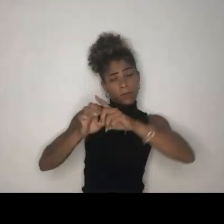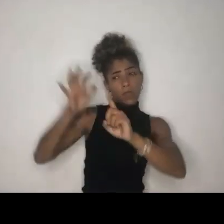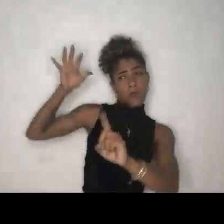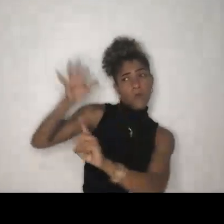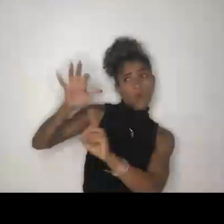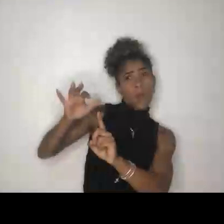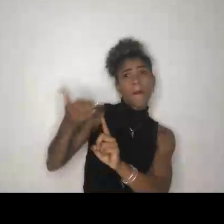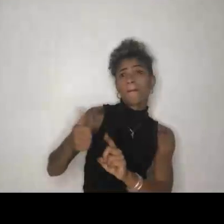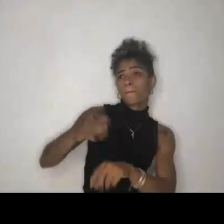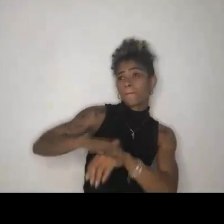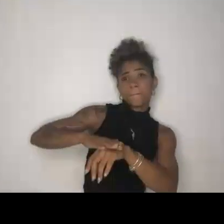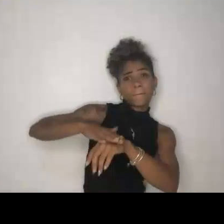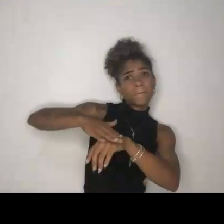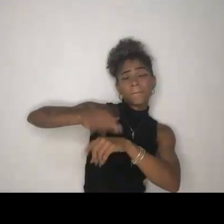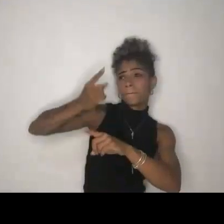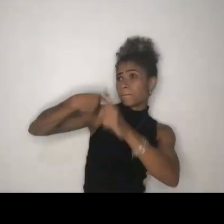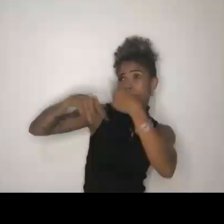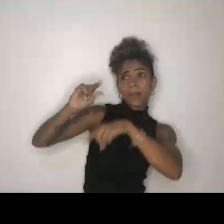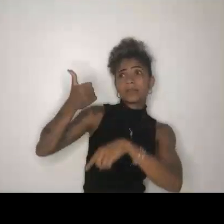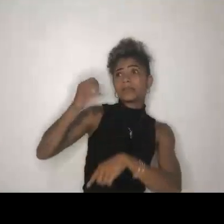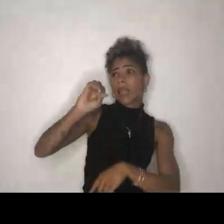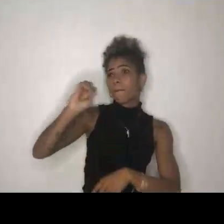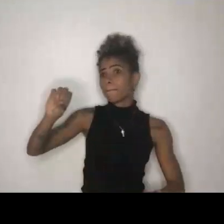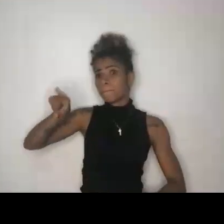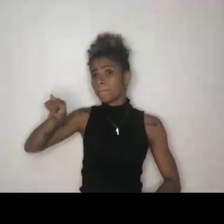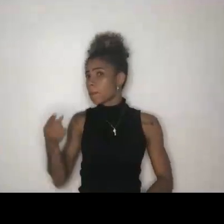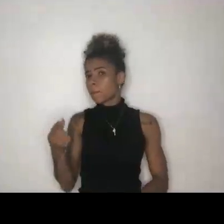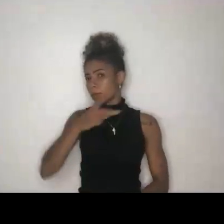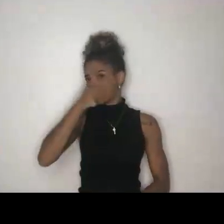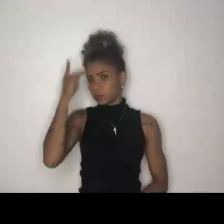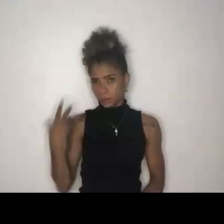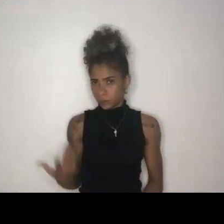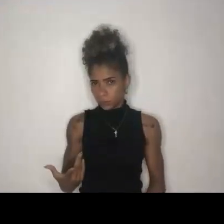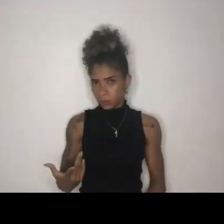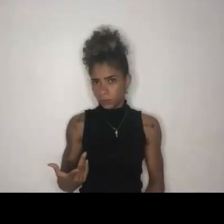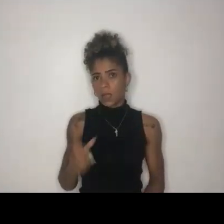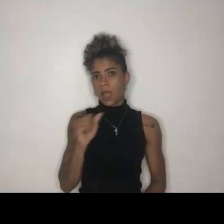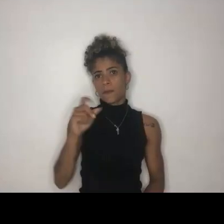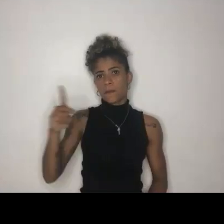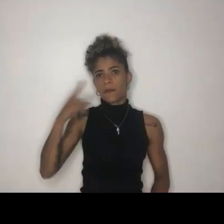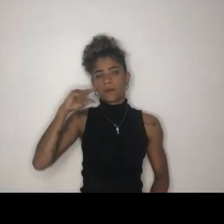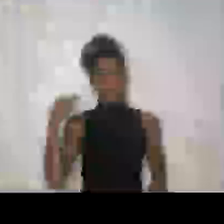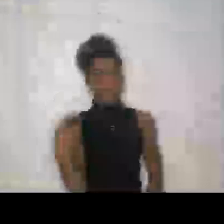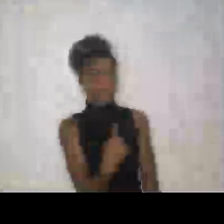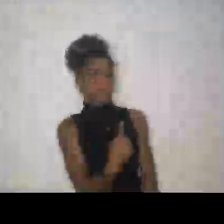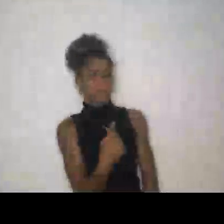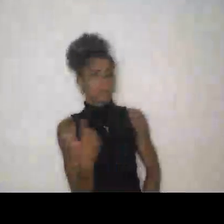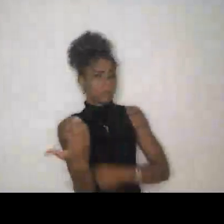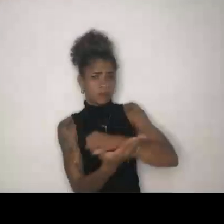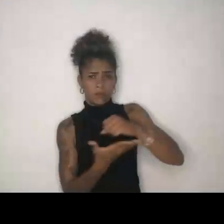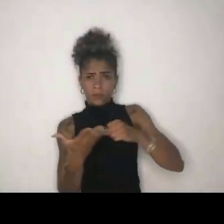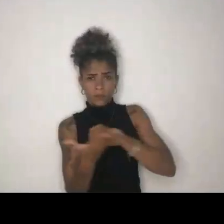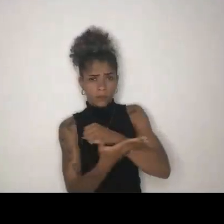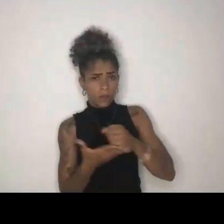diretamente entendeu aqui são as prototipagens de aplicativo que eu fiz com base pô